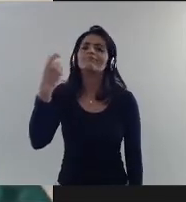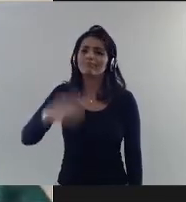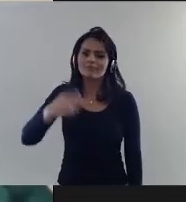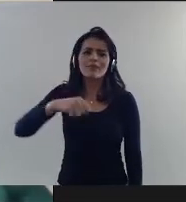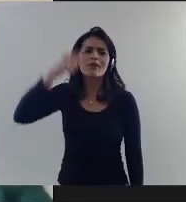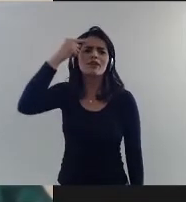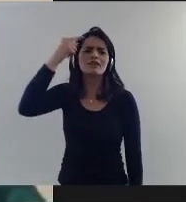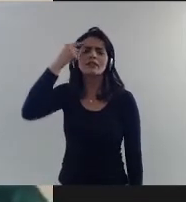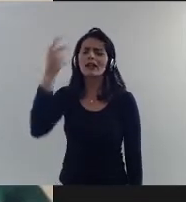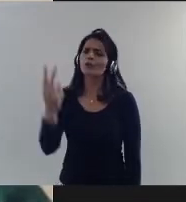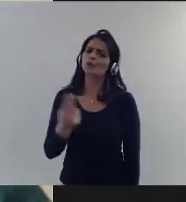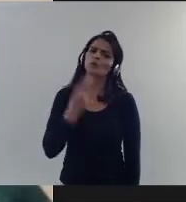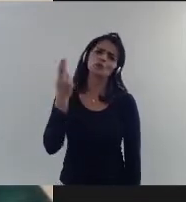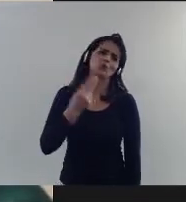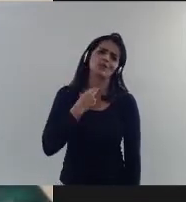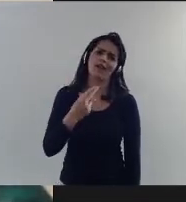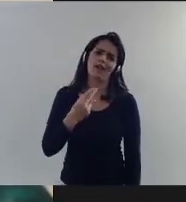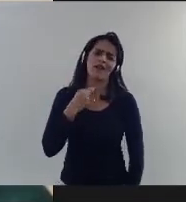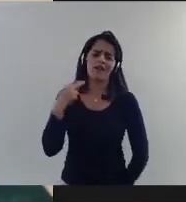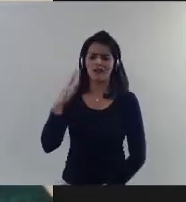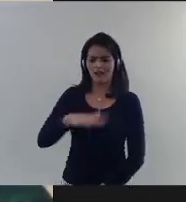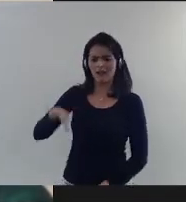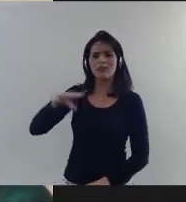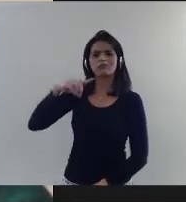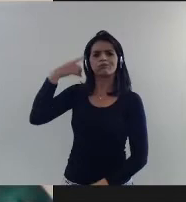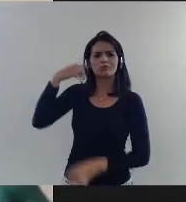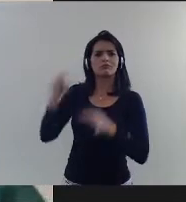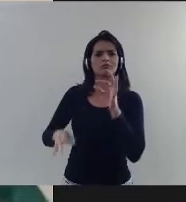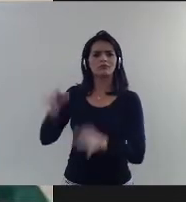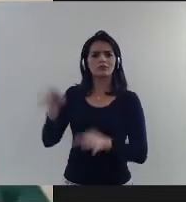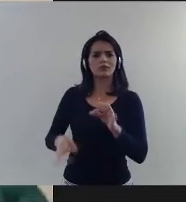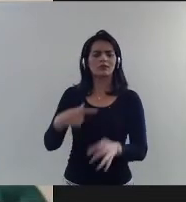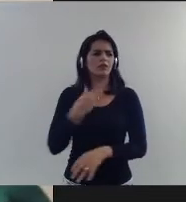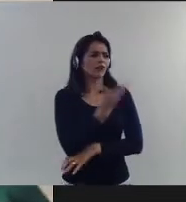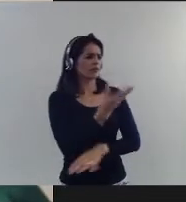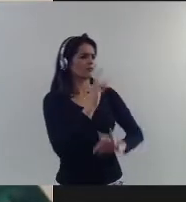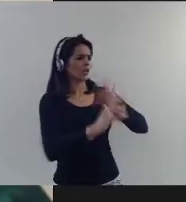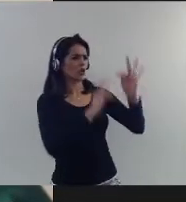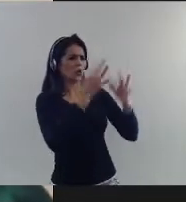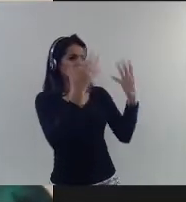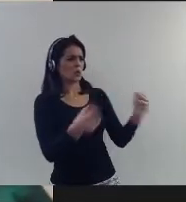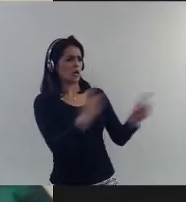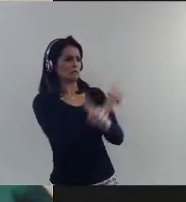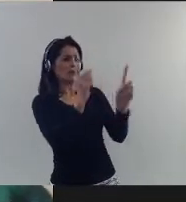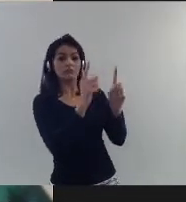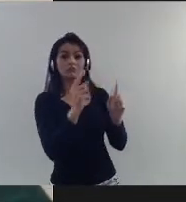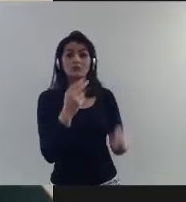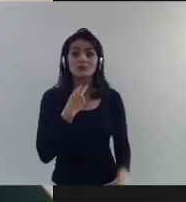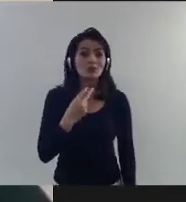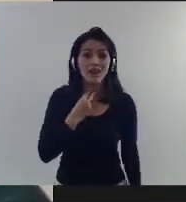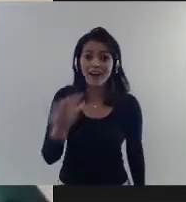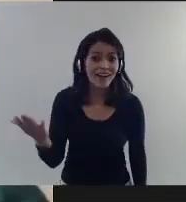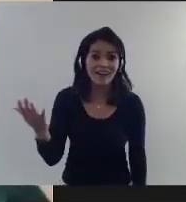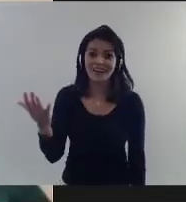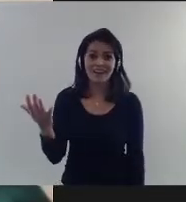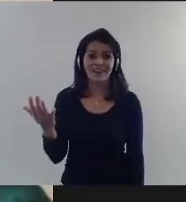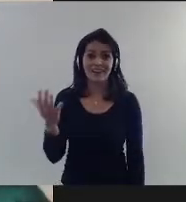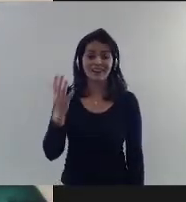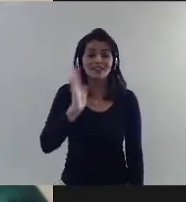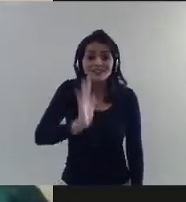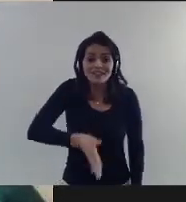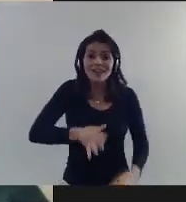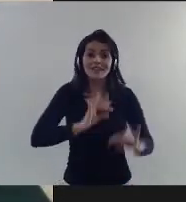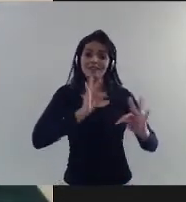que não dá mais para a advocacia questionar os avanços, questionar as